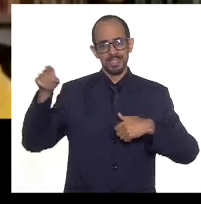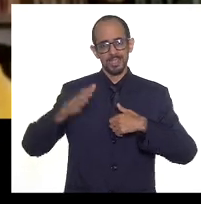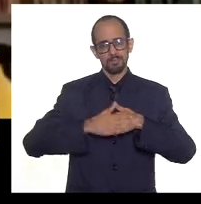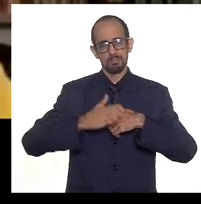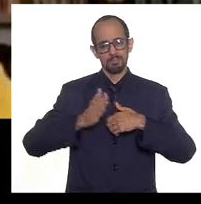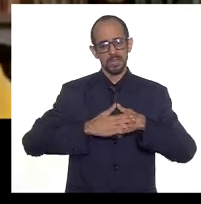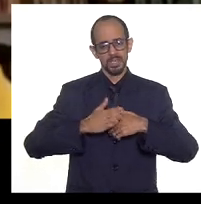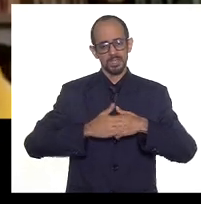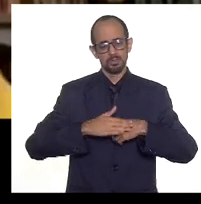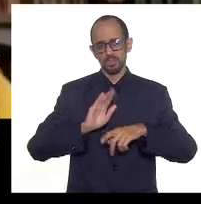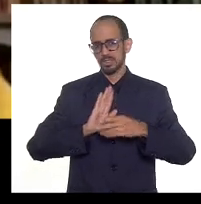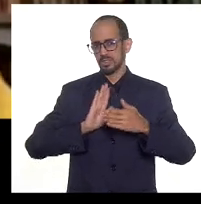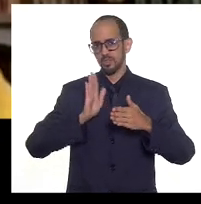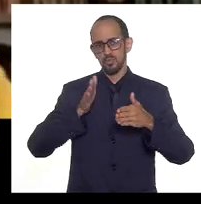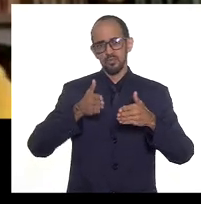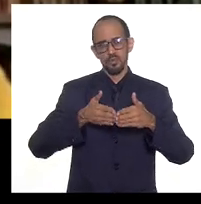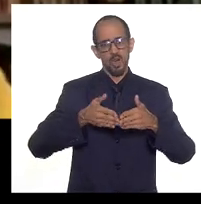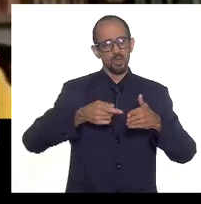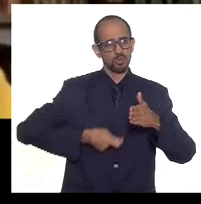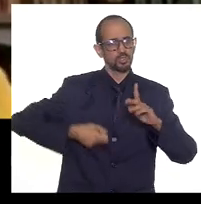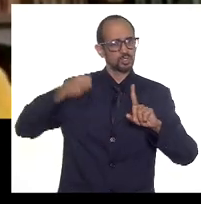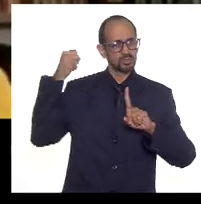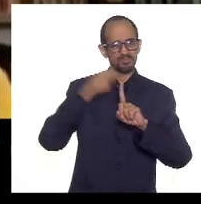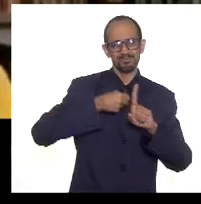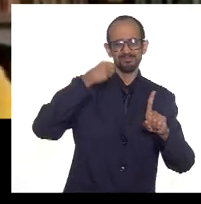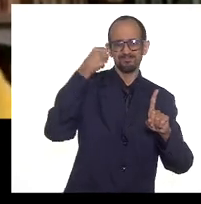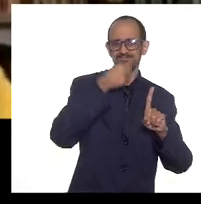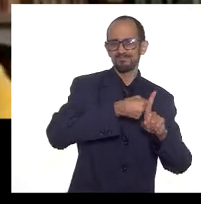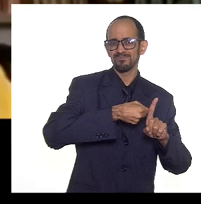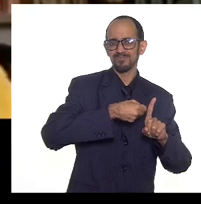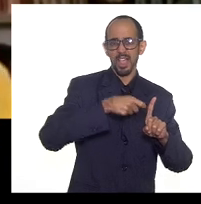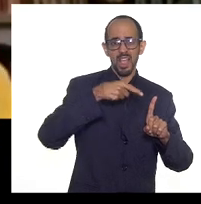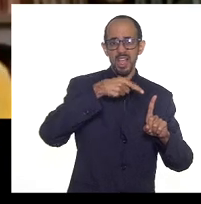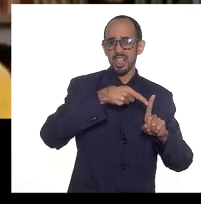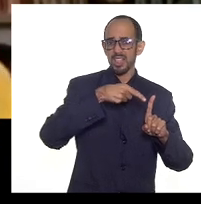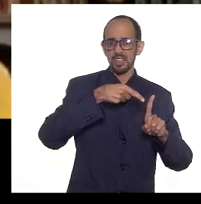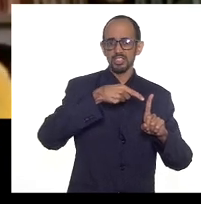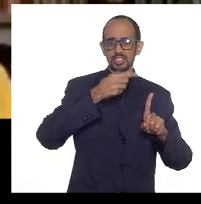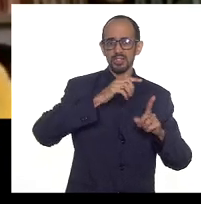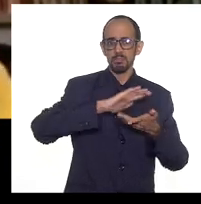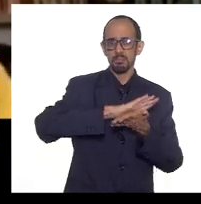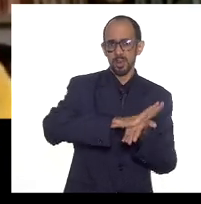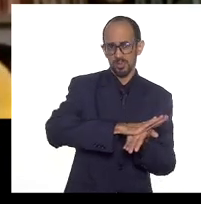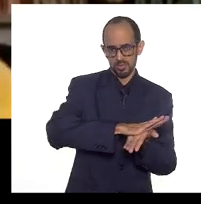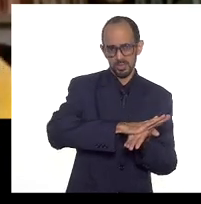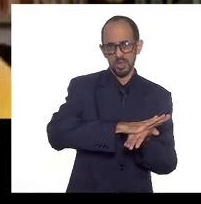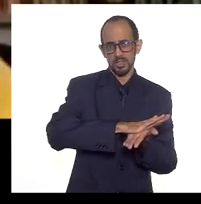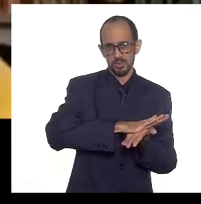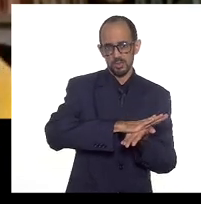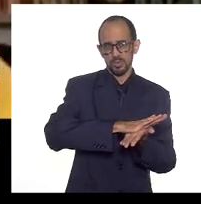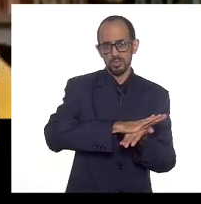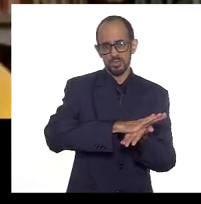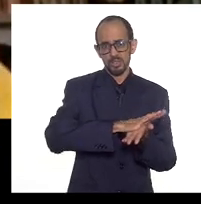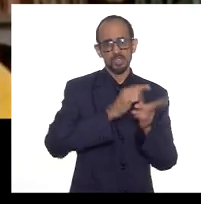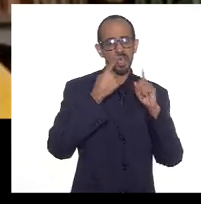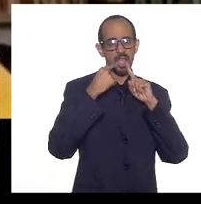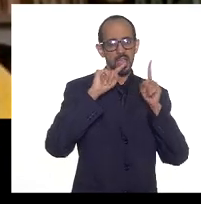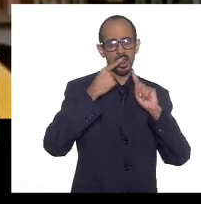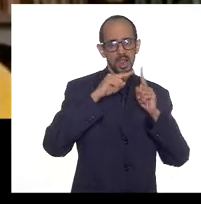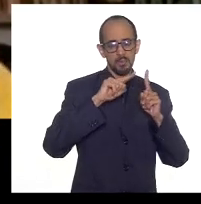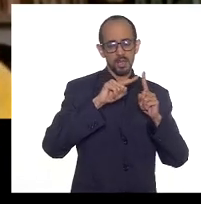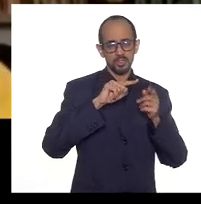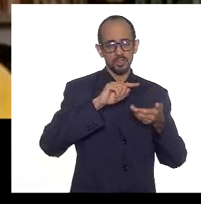alvo de várias manifestações de intolerância religiosa, como, por exemplo, quando houve